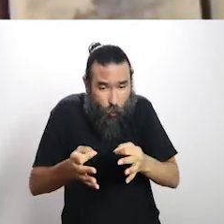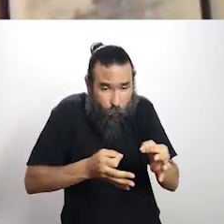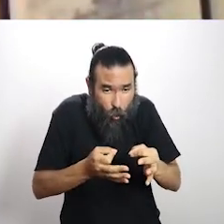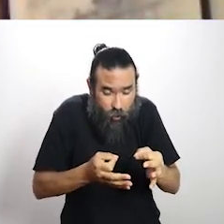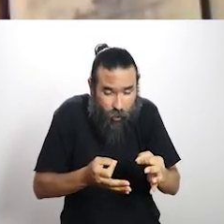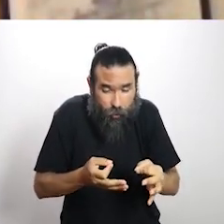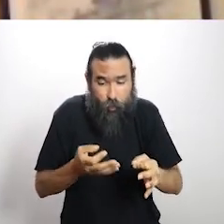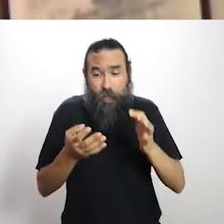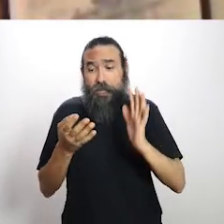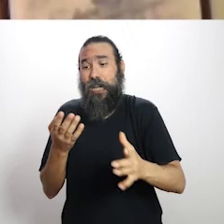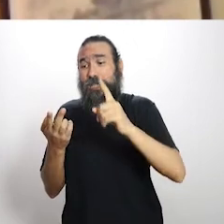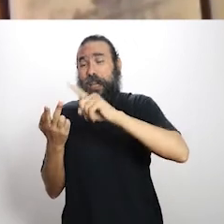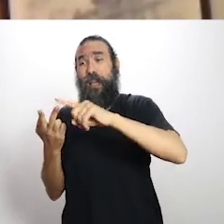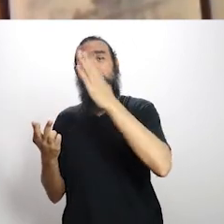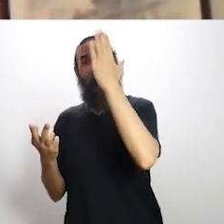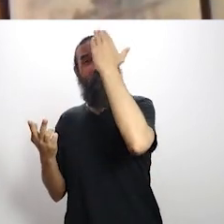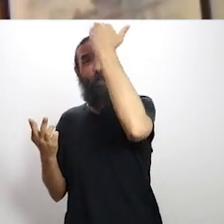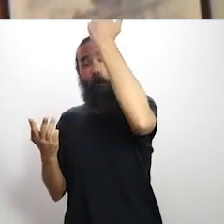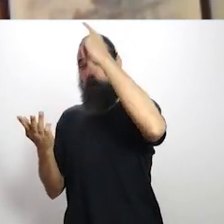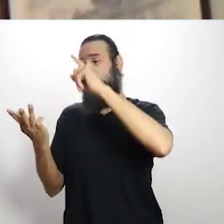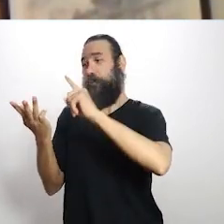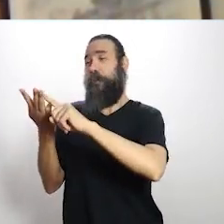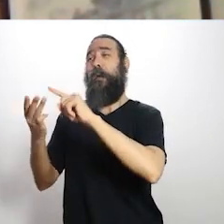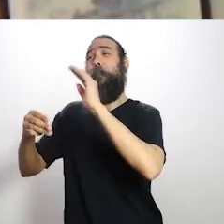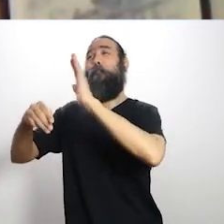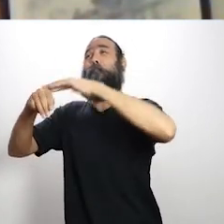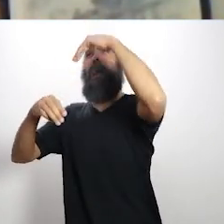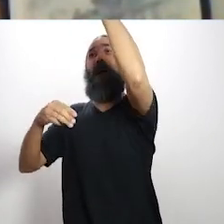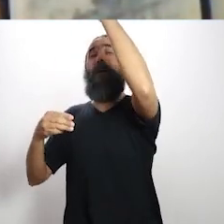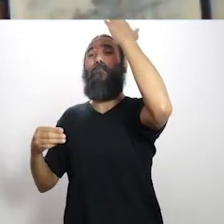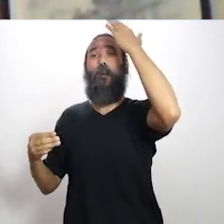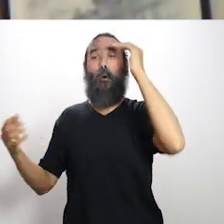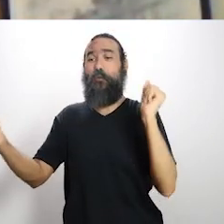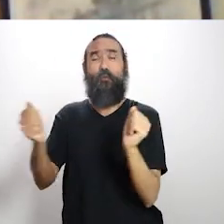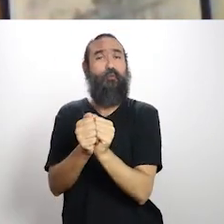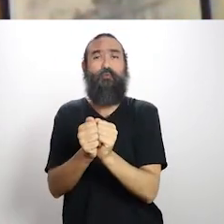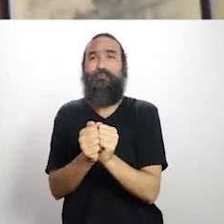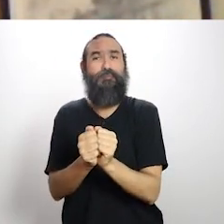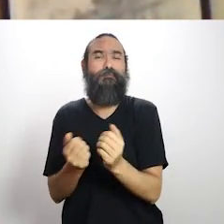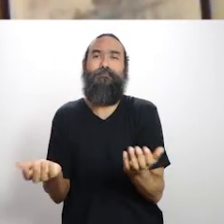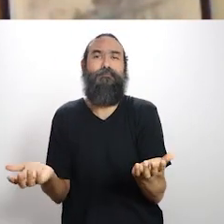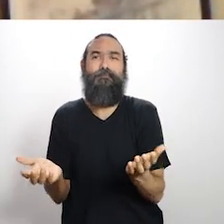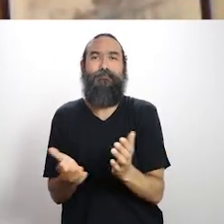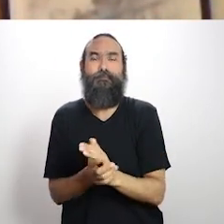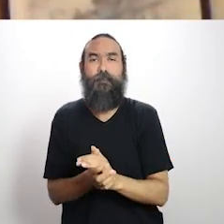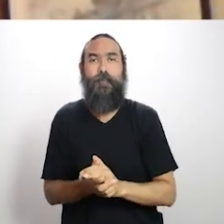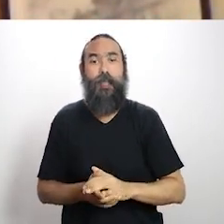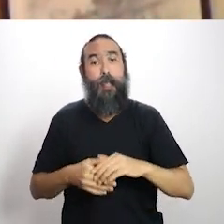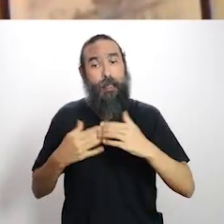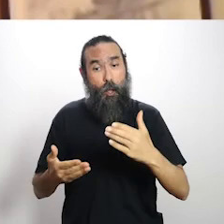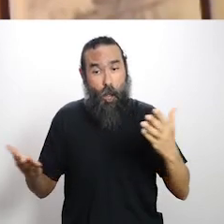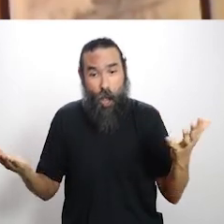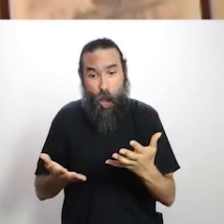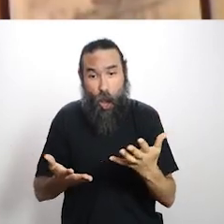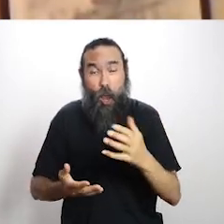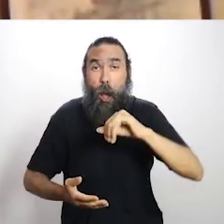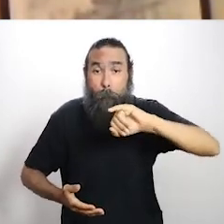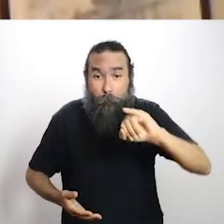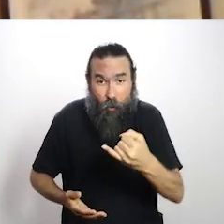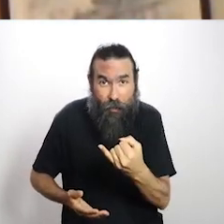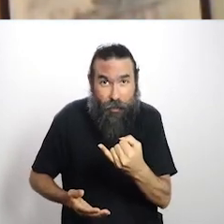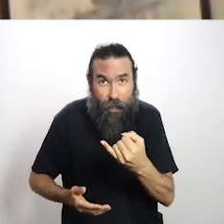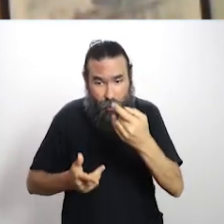das grandes obras da literatura universal do século XX foi feita sobre pandemia é a peça do